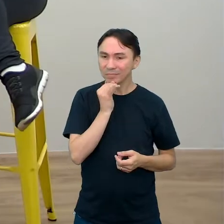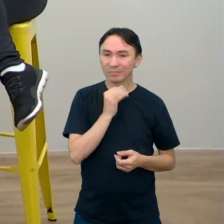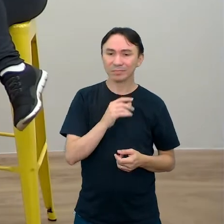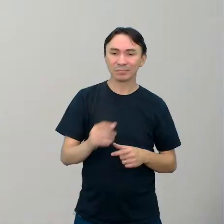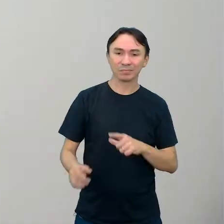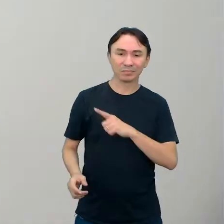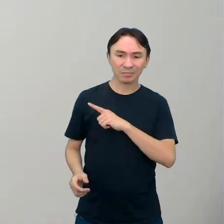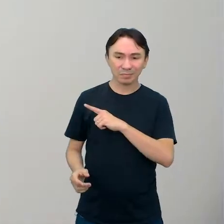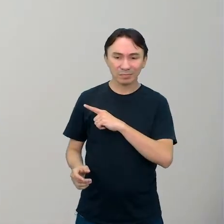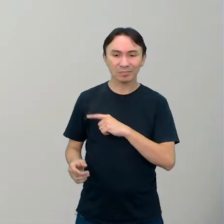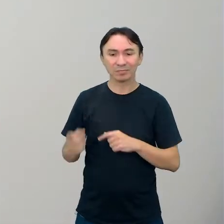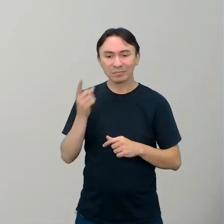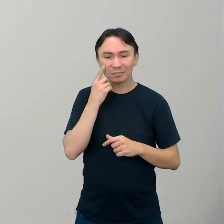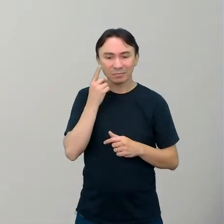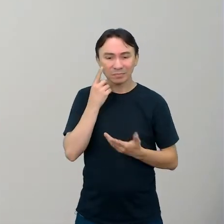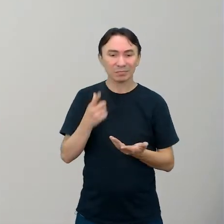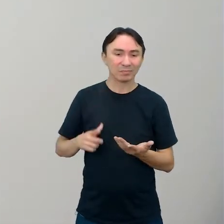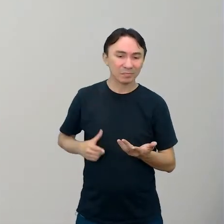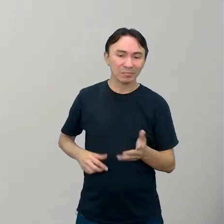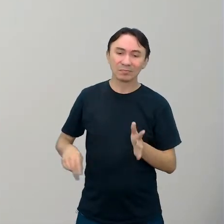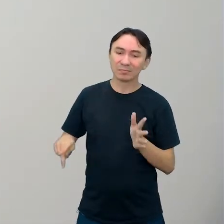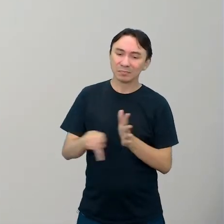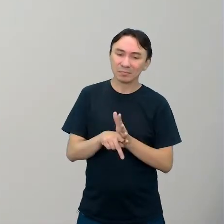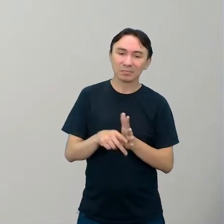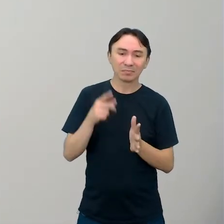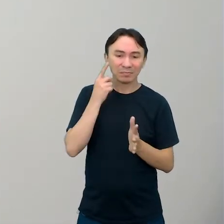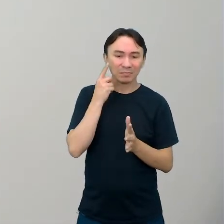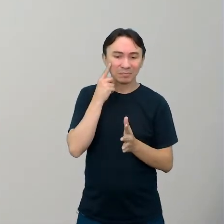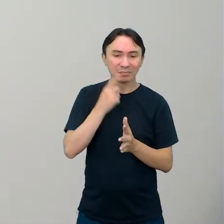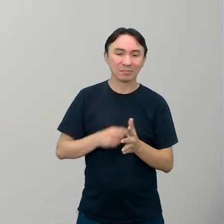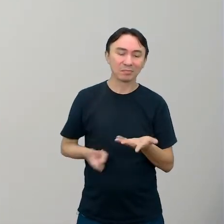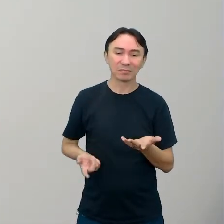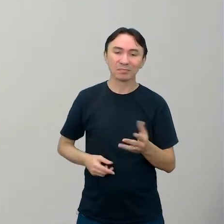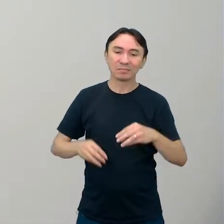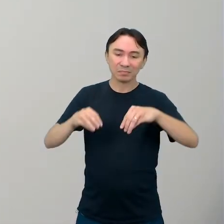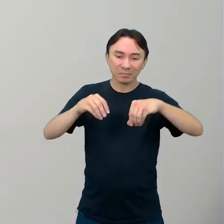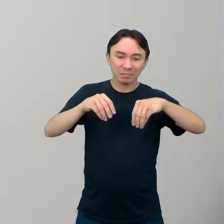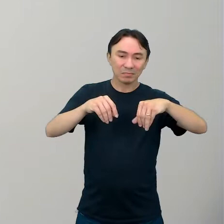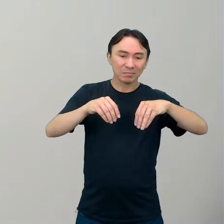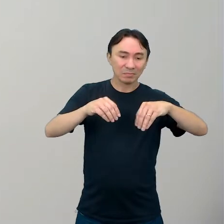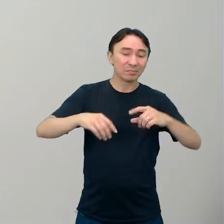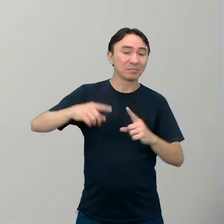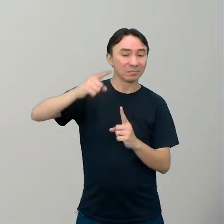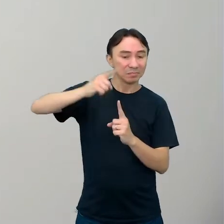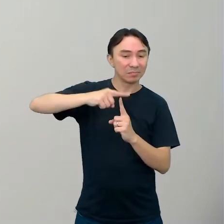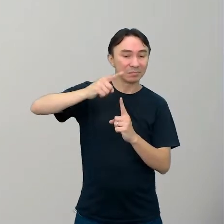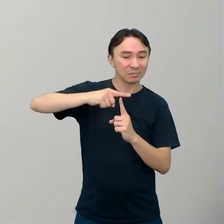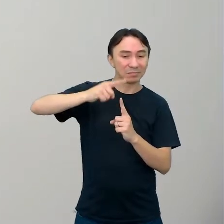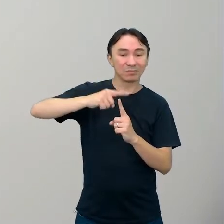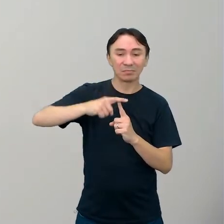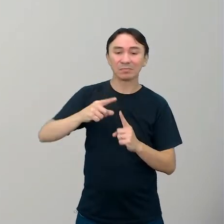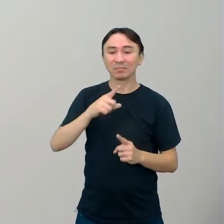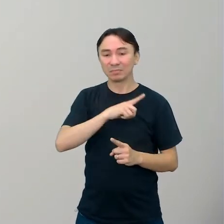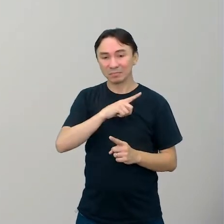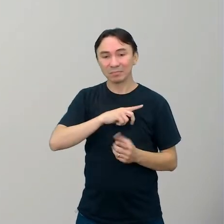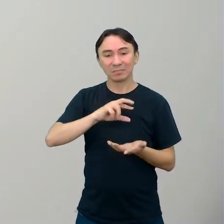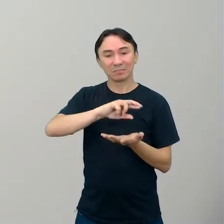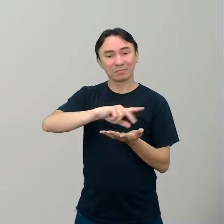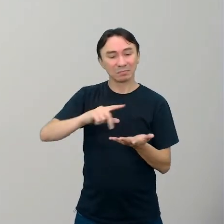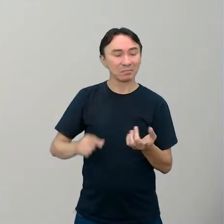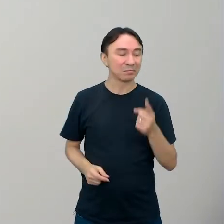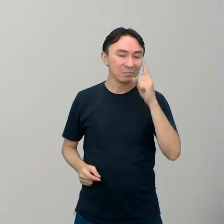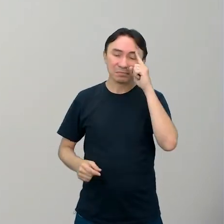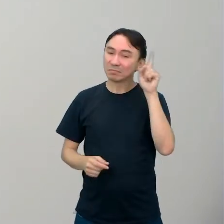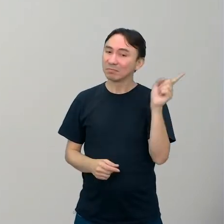para esse, né? Para classificar, então, os solos. Então, olha só, né? A gente está vendo aí uma coisa importante também,